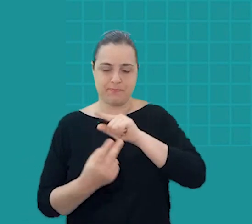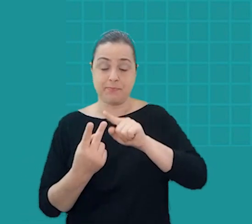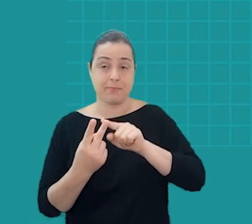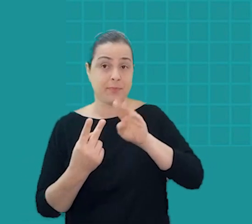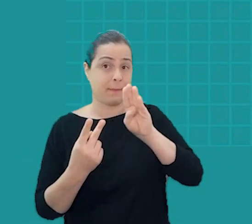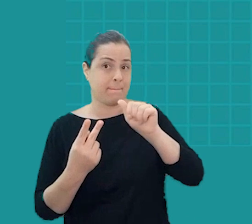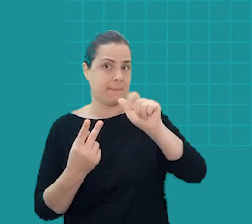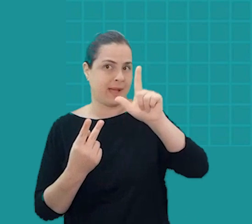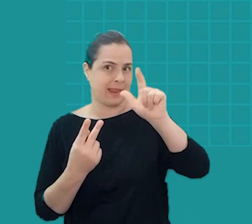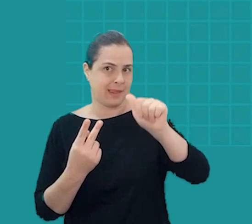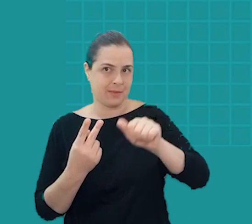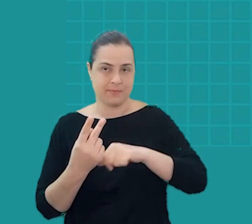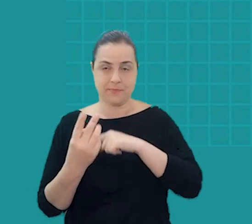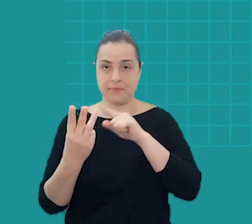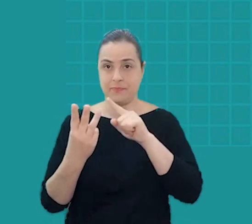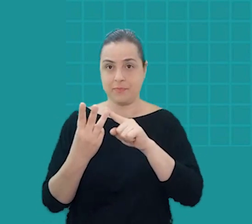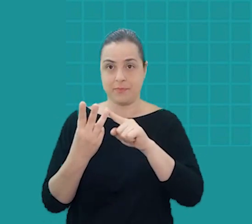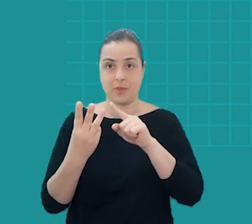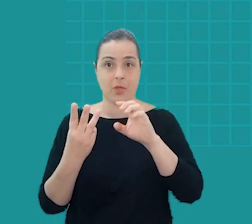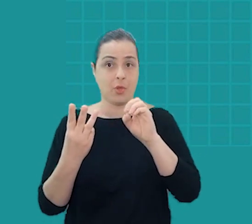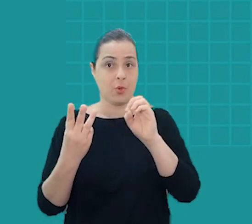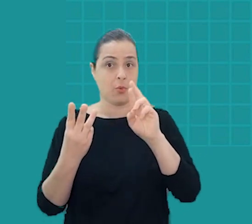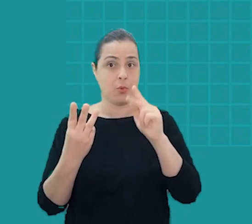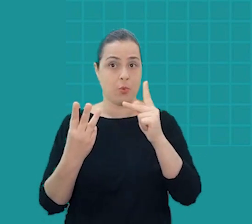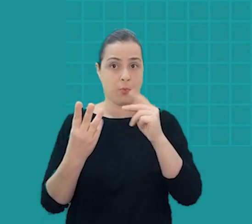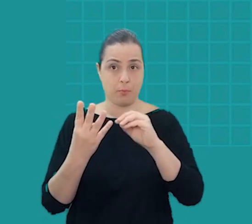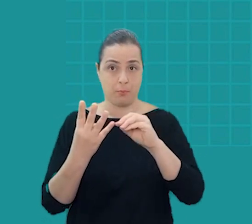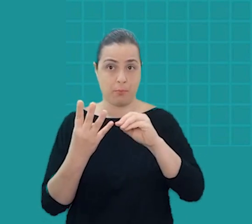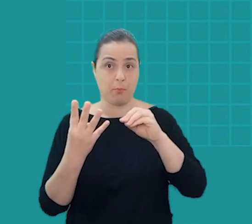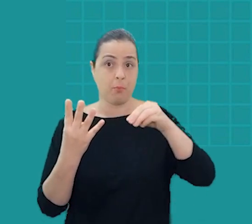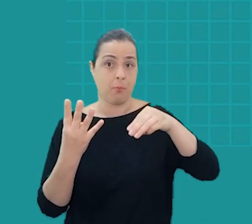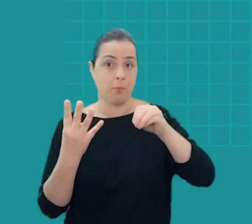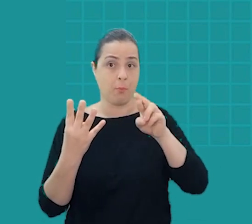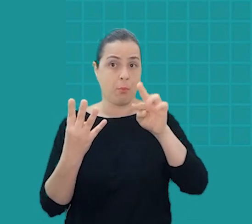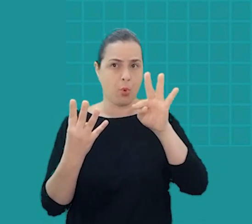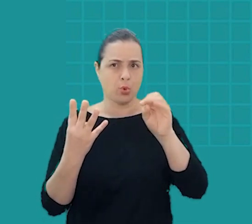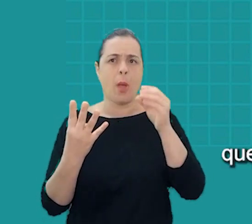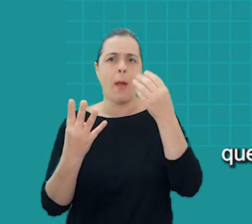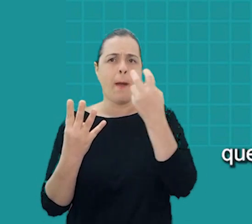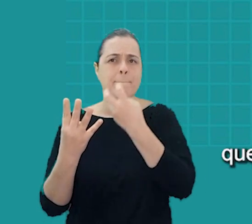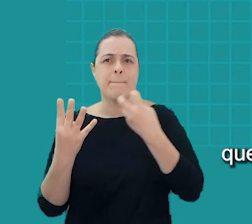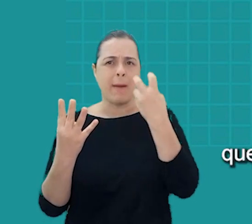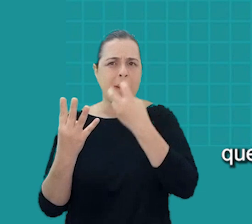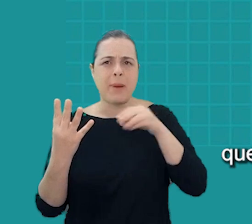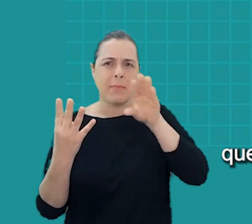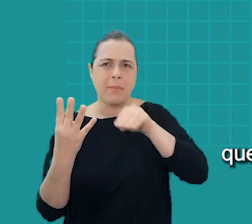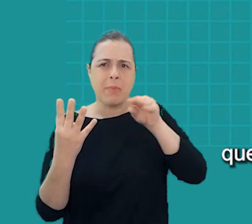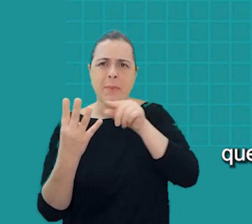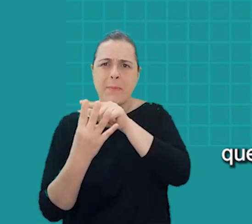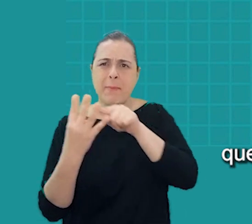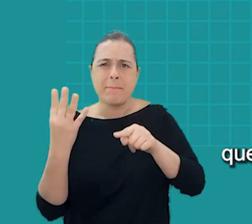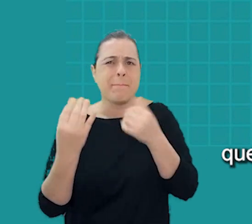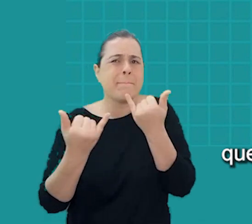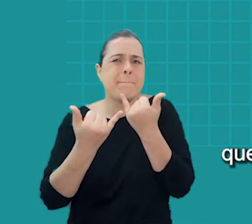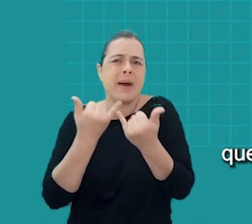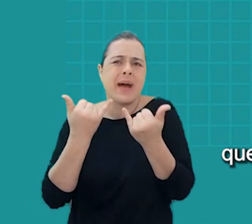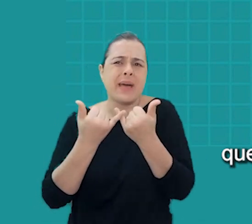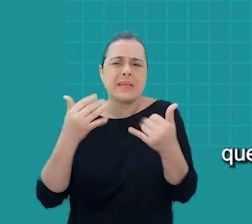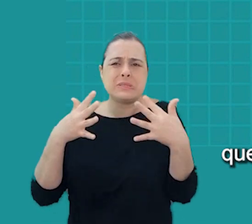porco. Se você parar para ver, são articulações muito parecidas, que se você tivesse um contrato, você acabaram de voltar